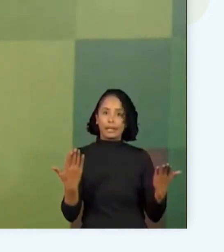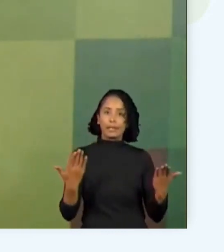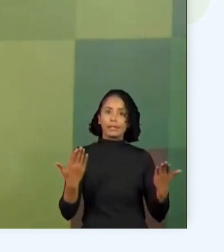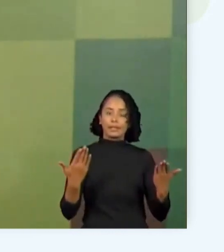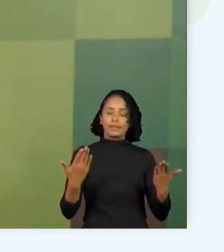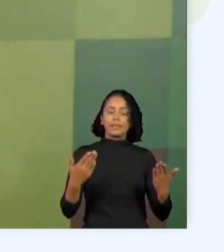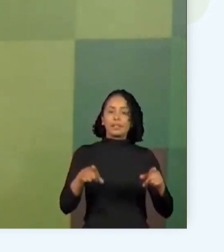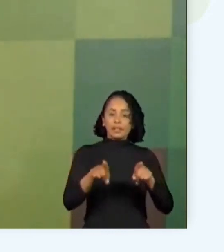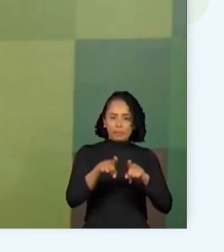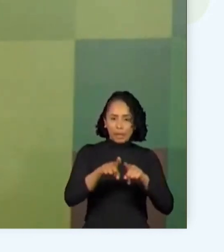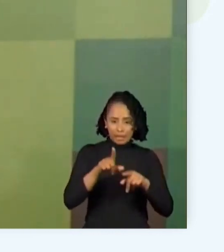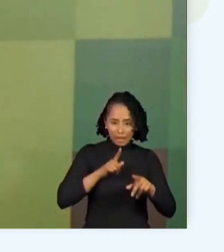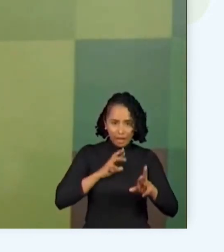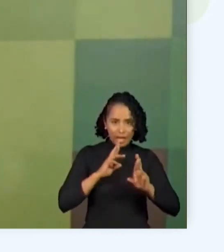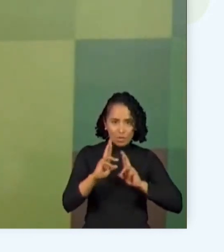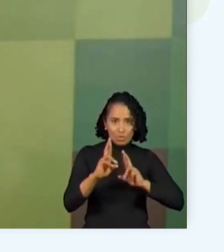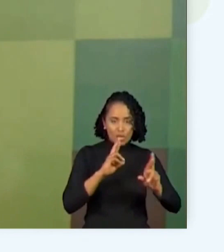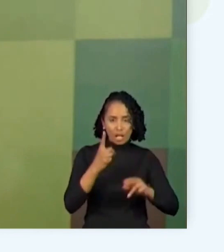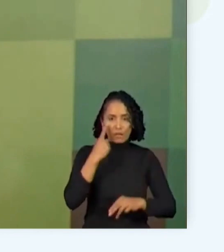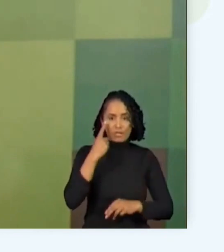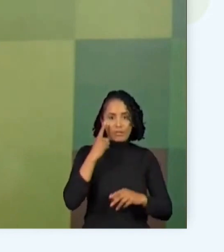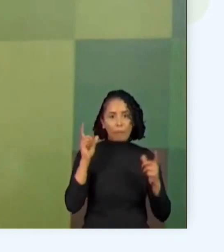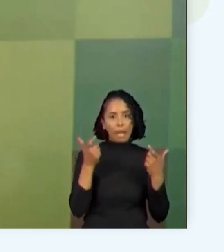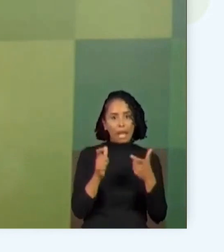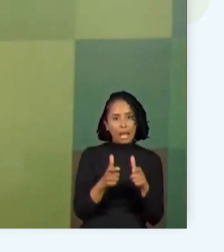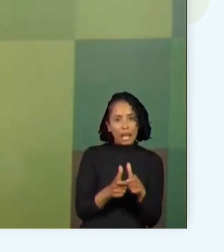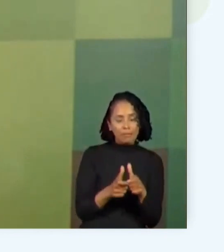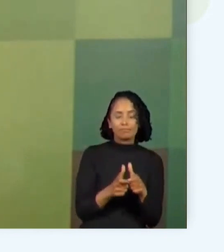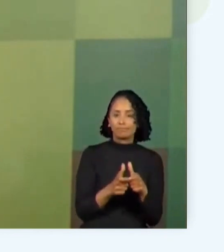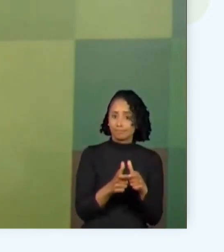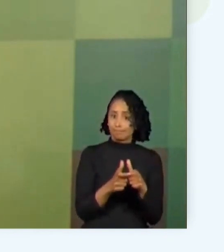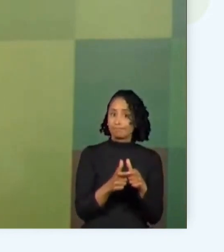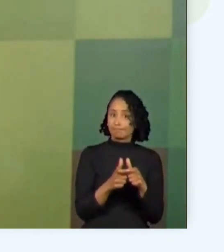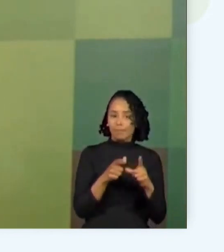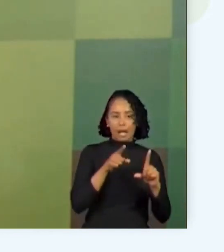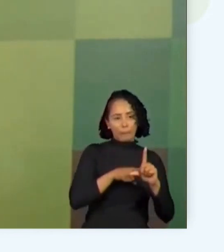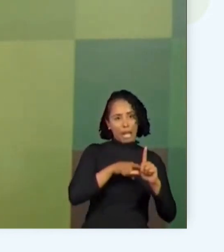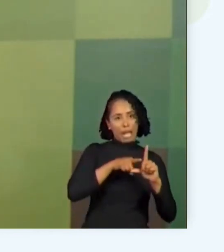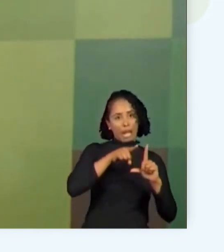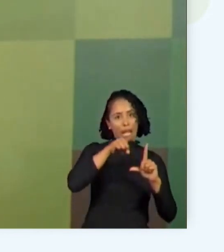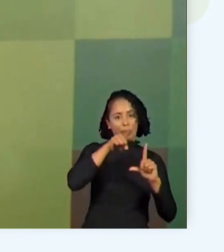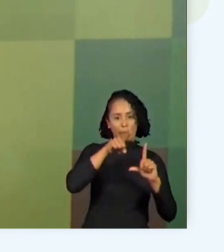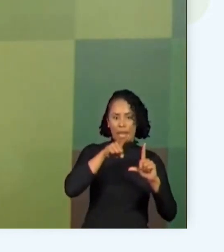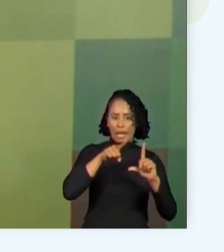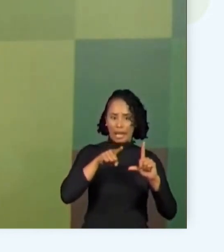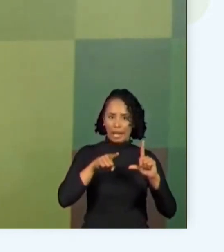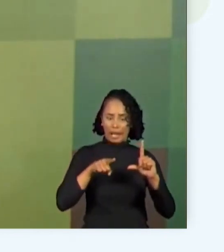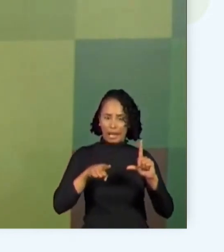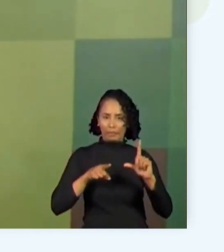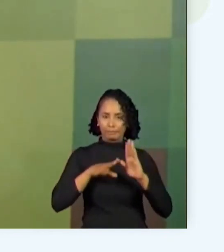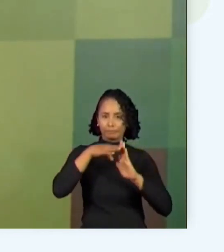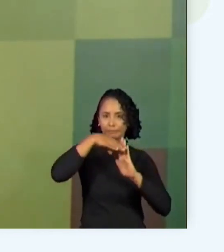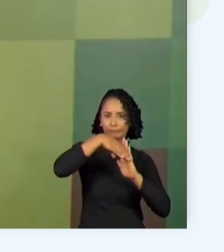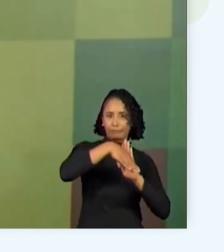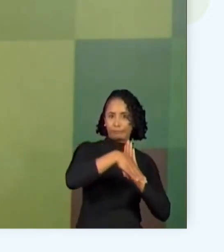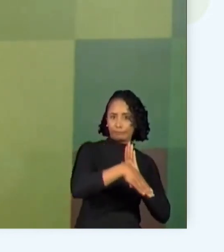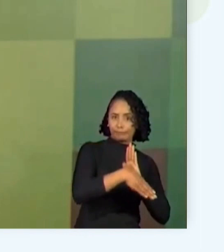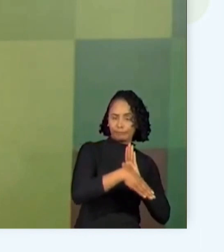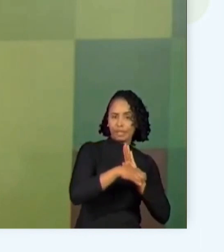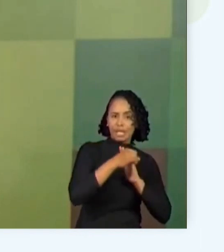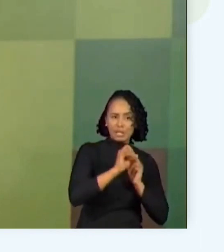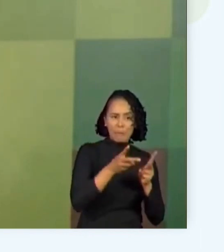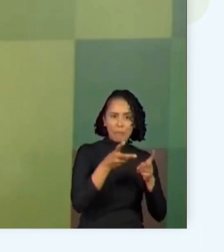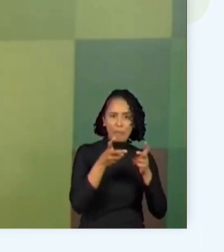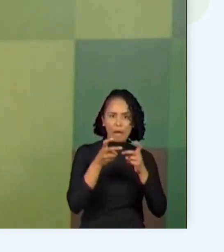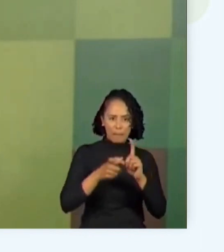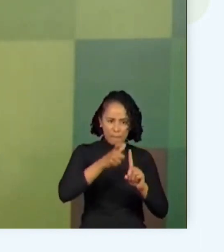resultado, você pode reparar que eles já são minoria. Se nós formos analisar os jogos em si, quantos personagens negros